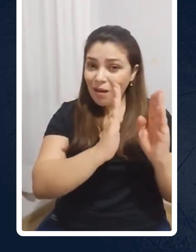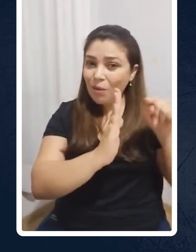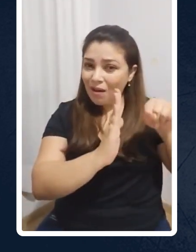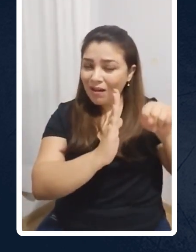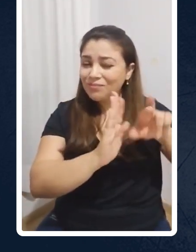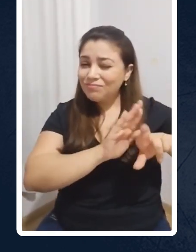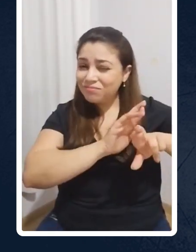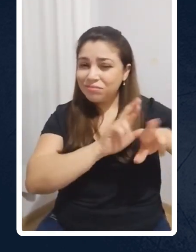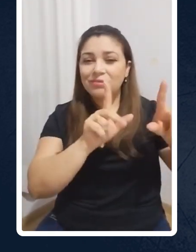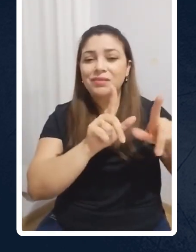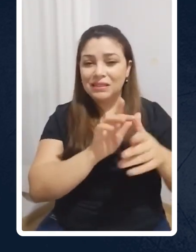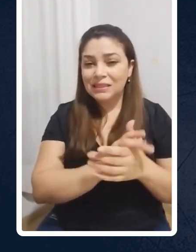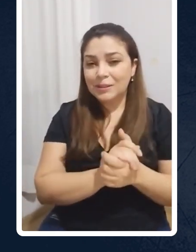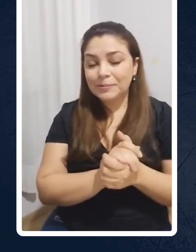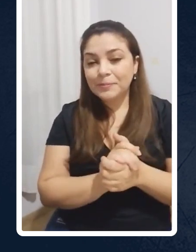É.